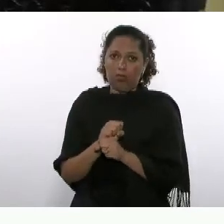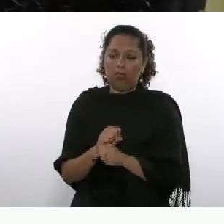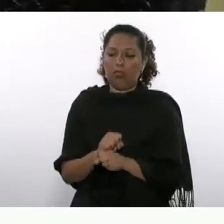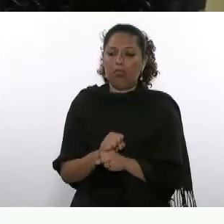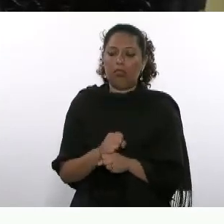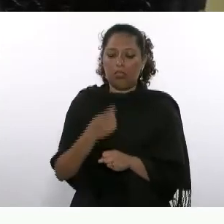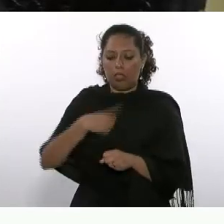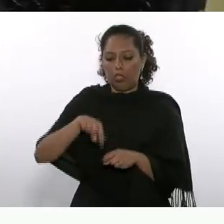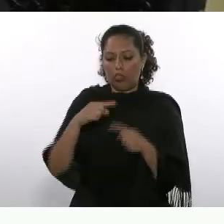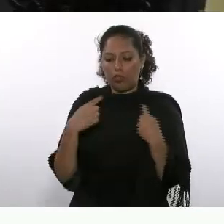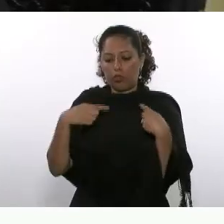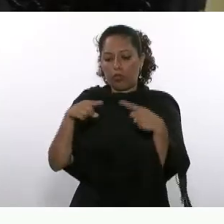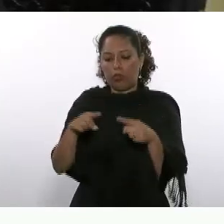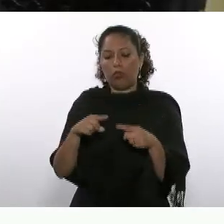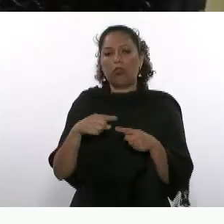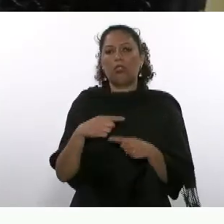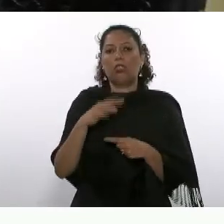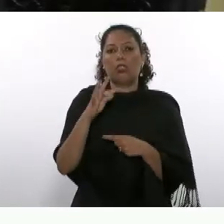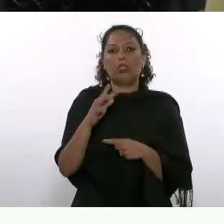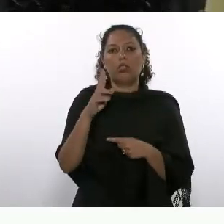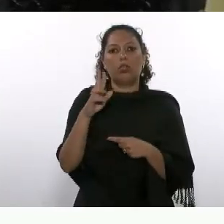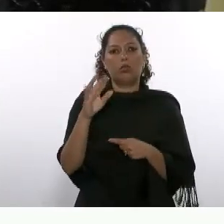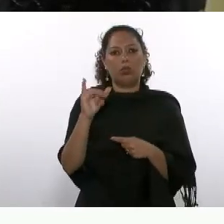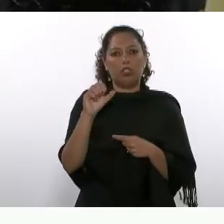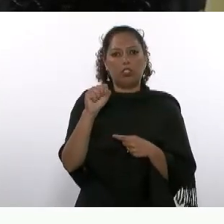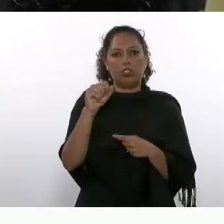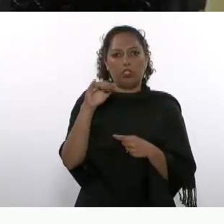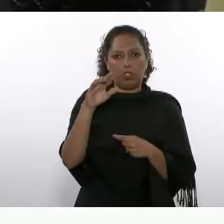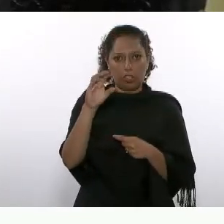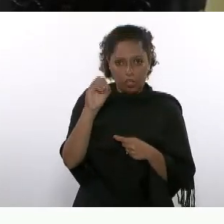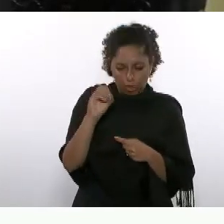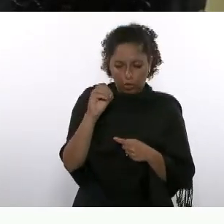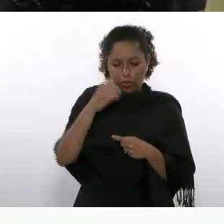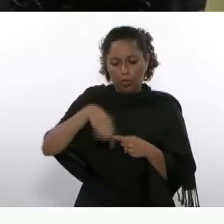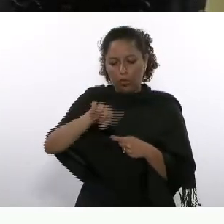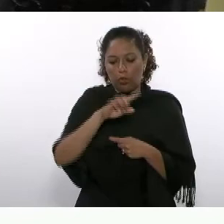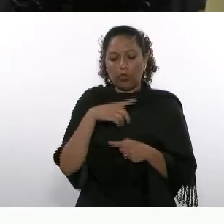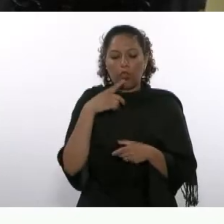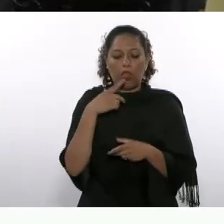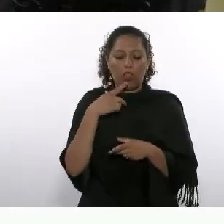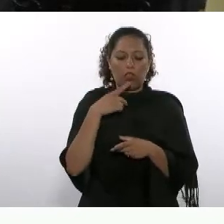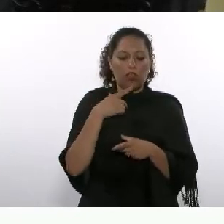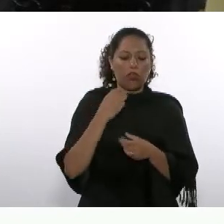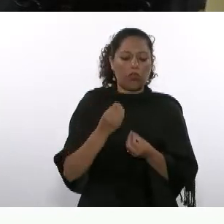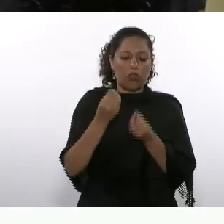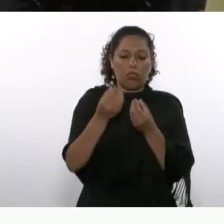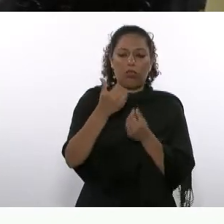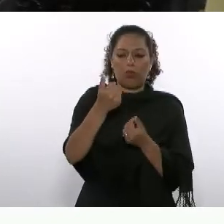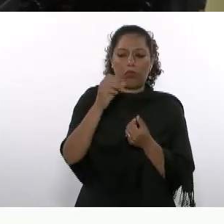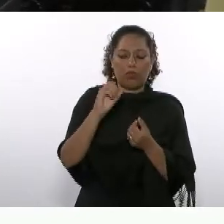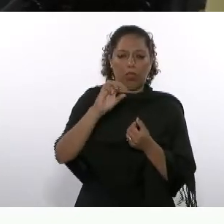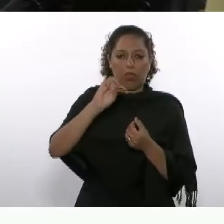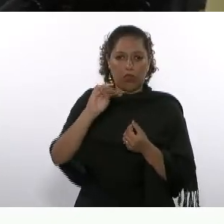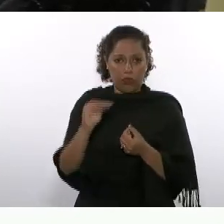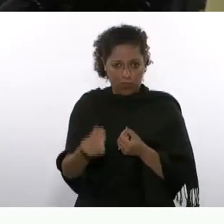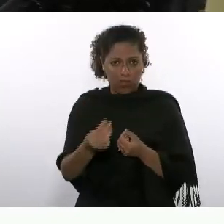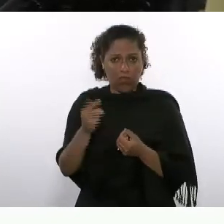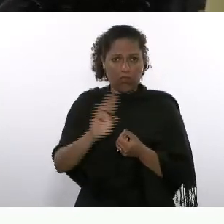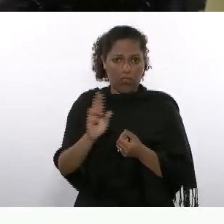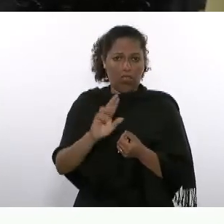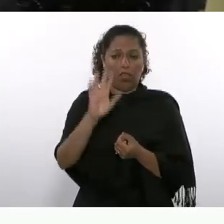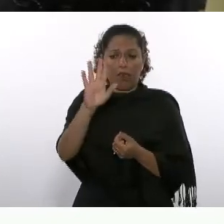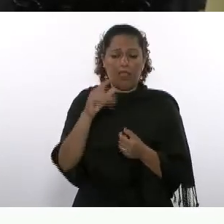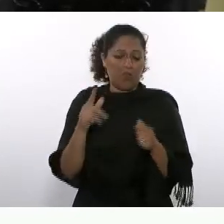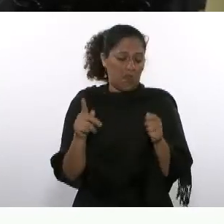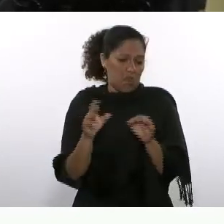servidores da Turis Rio, mas aos quase 10 milhões investidos num equipamento que é paquidérmico, que é a Turis Rio, que